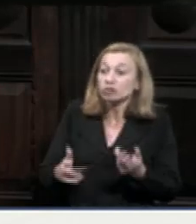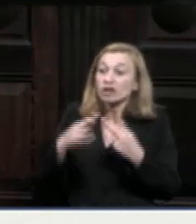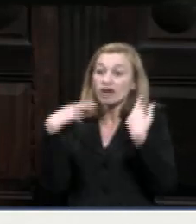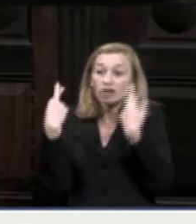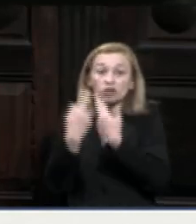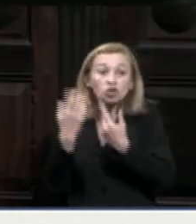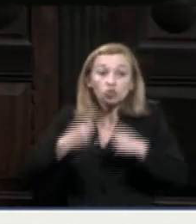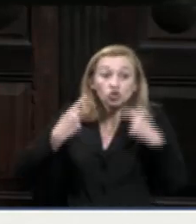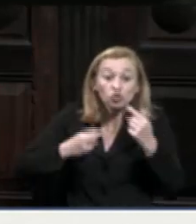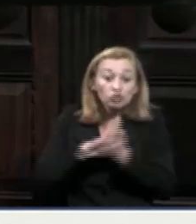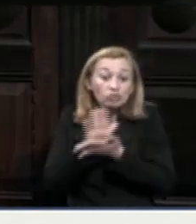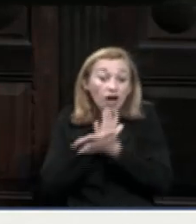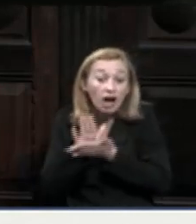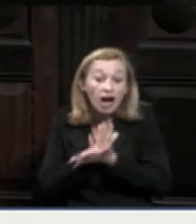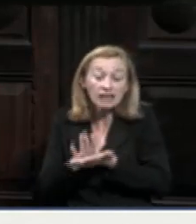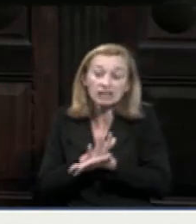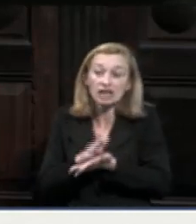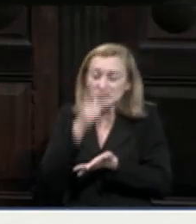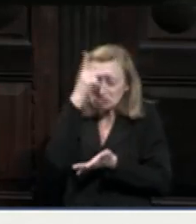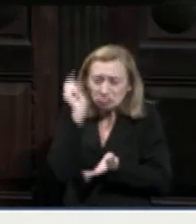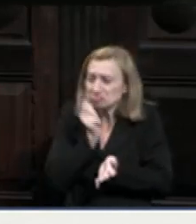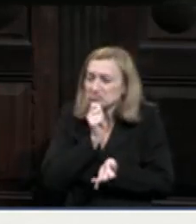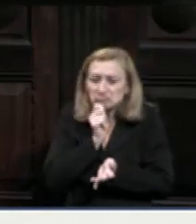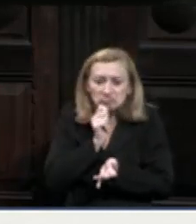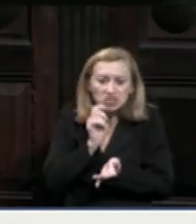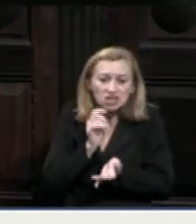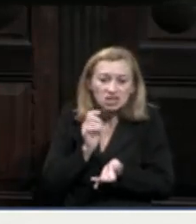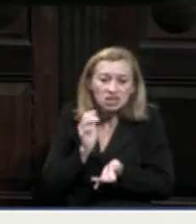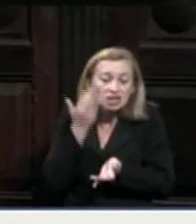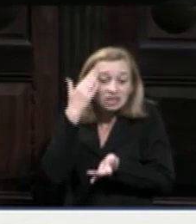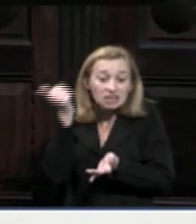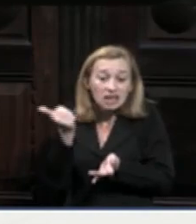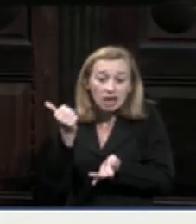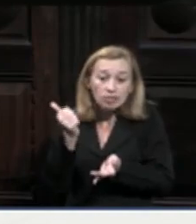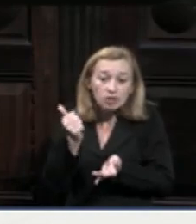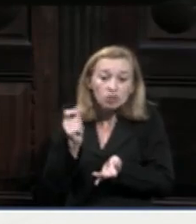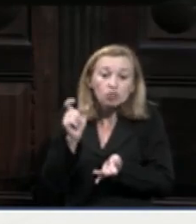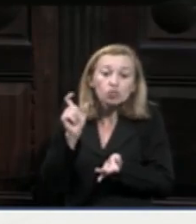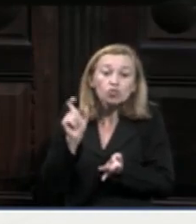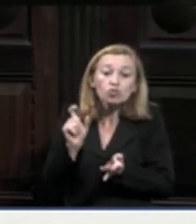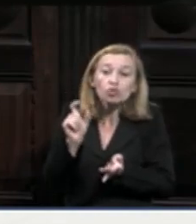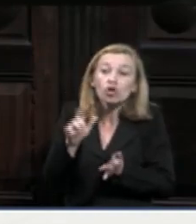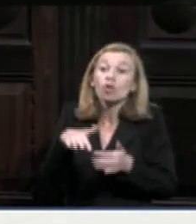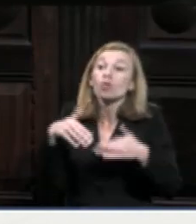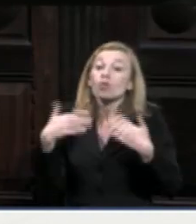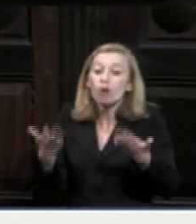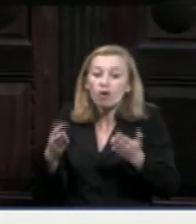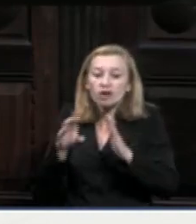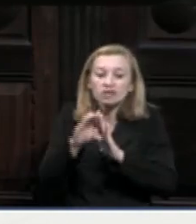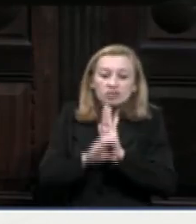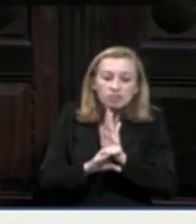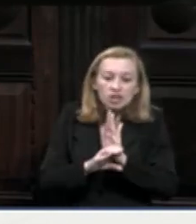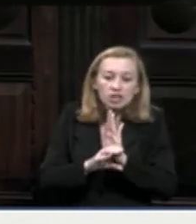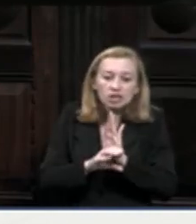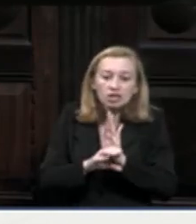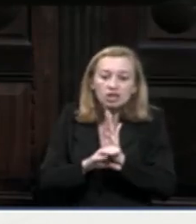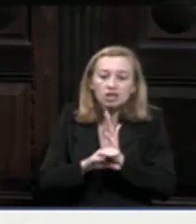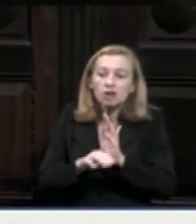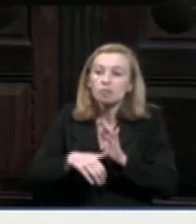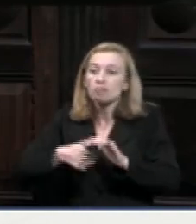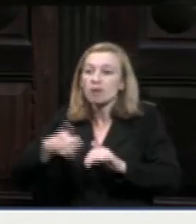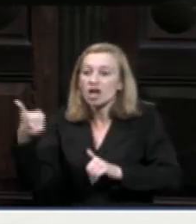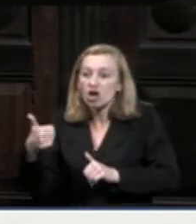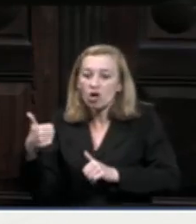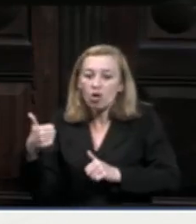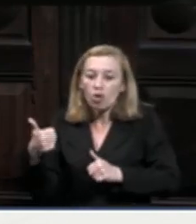quando ninguém sabe sobre as emendas quais são as melhores, quais são as piores e quais